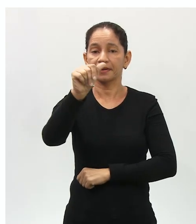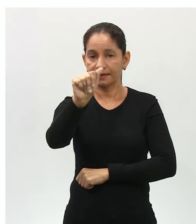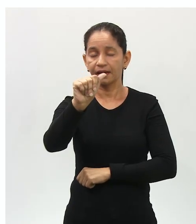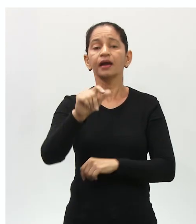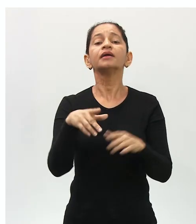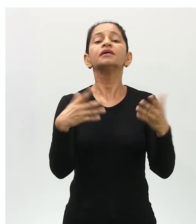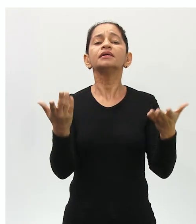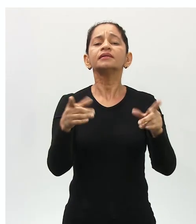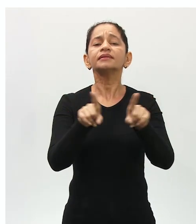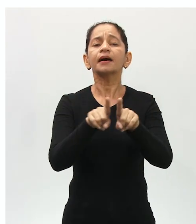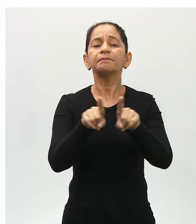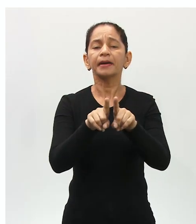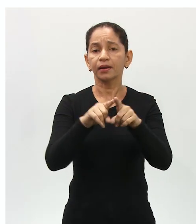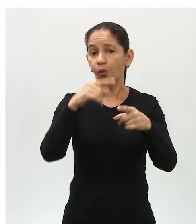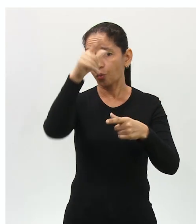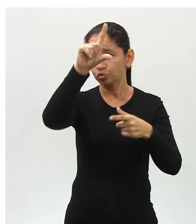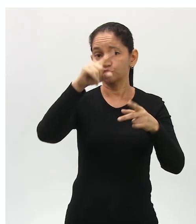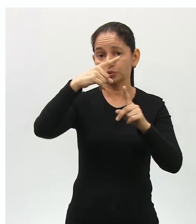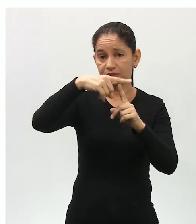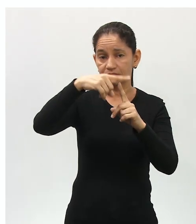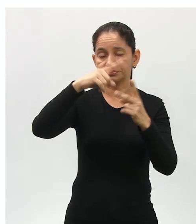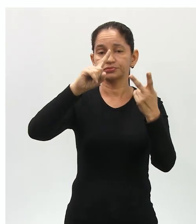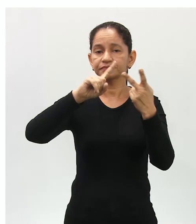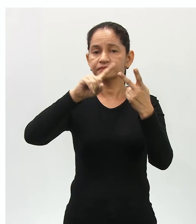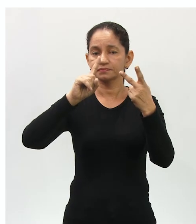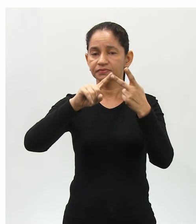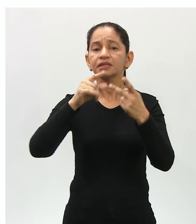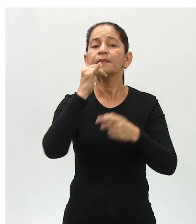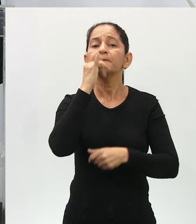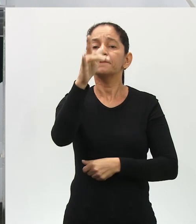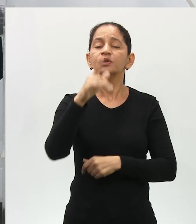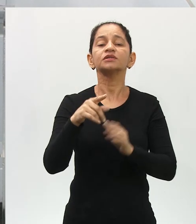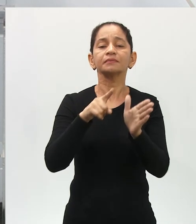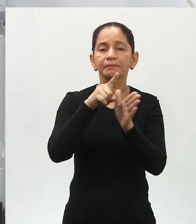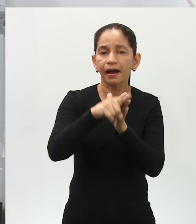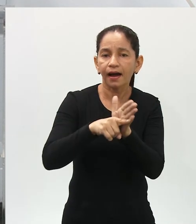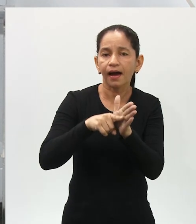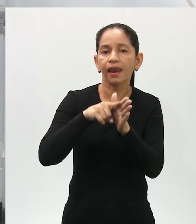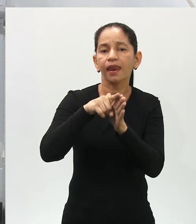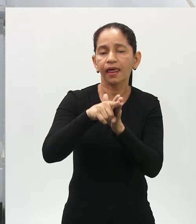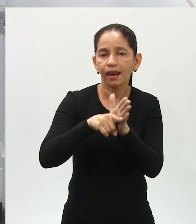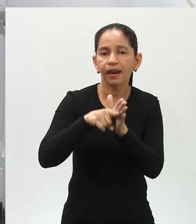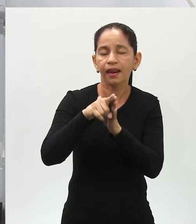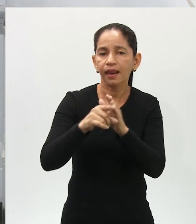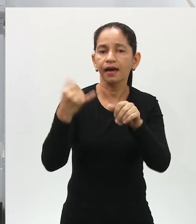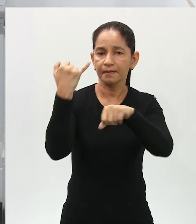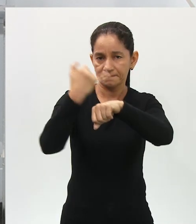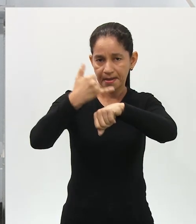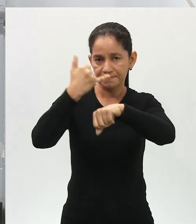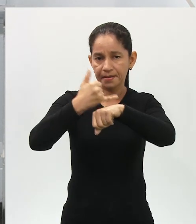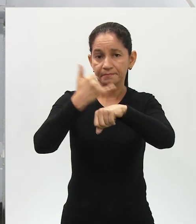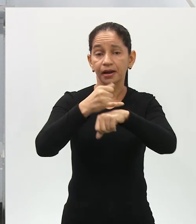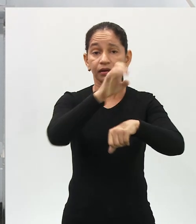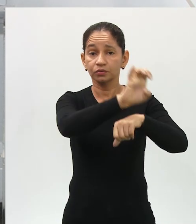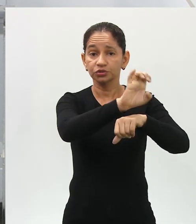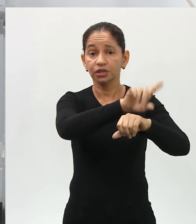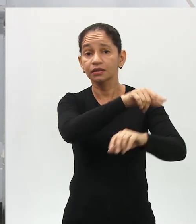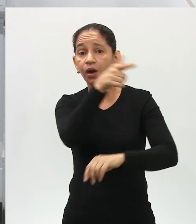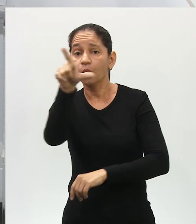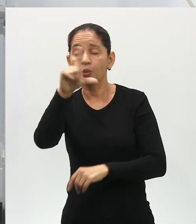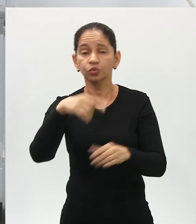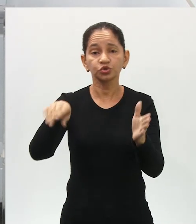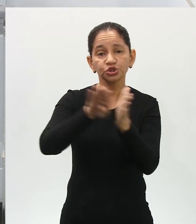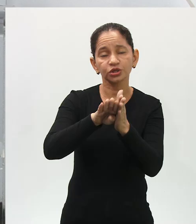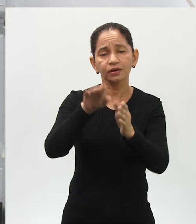despesas decorrentes. Então, vamos lá. Se eu vou construir uma linha férrea, né, que vai vir de um estado ao